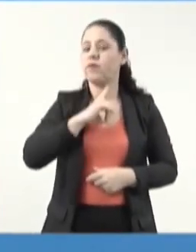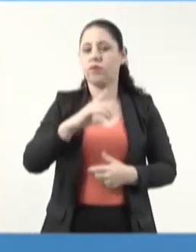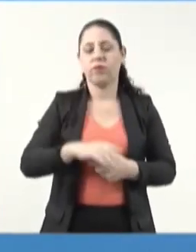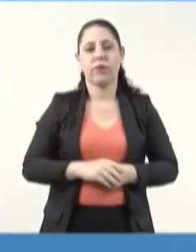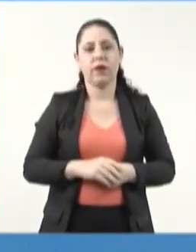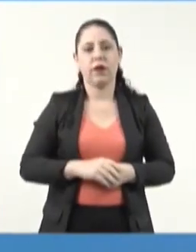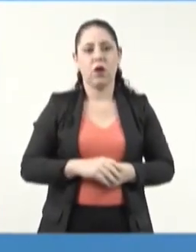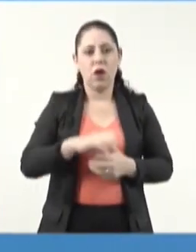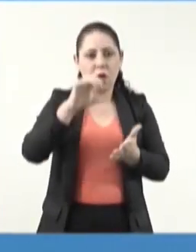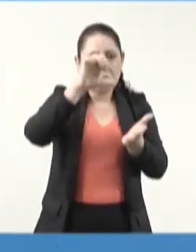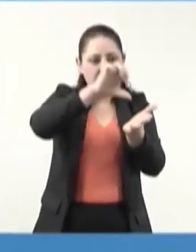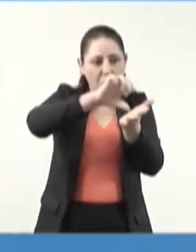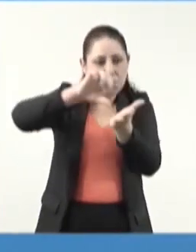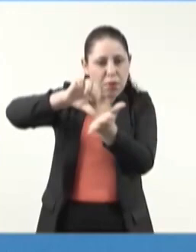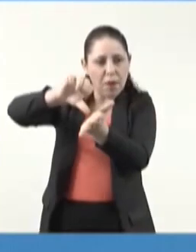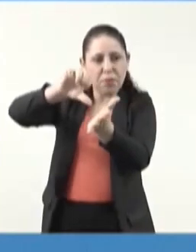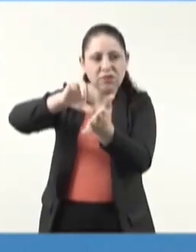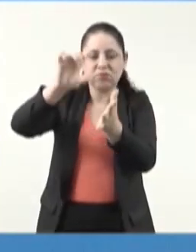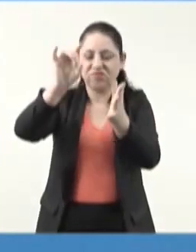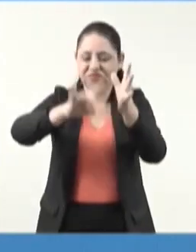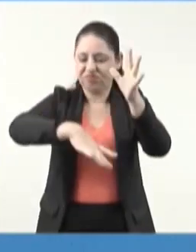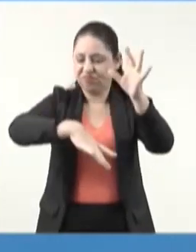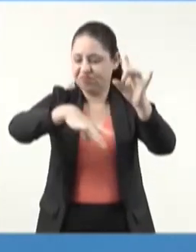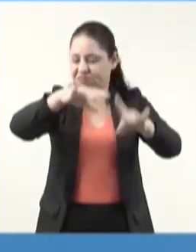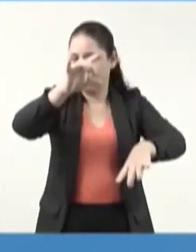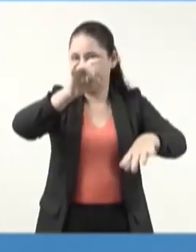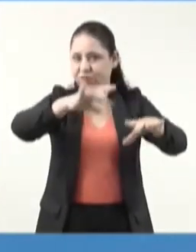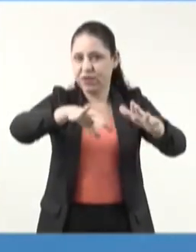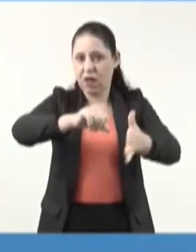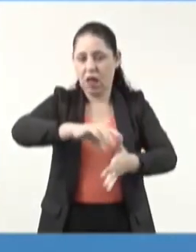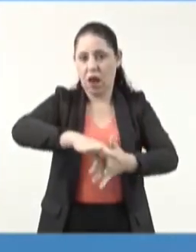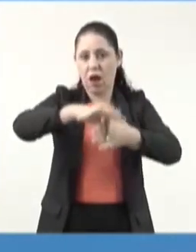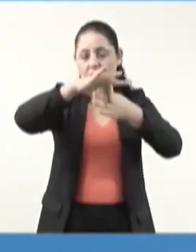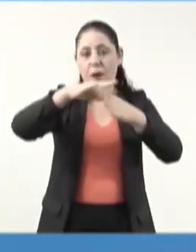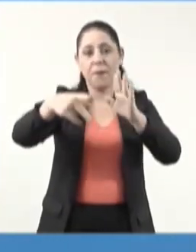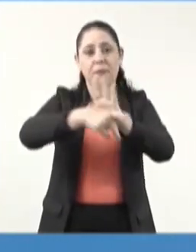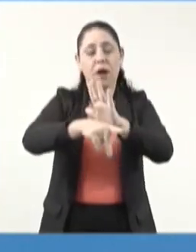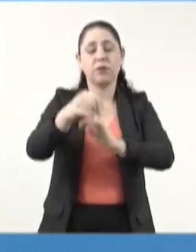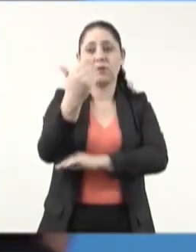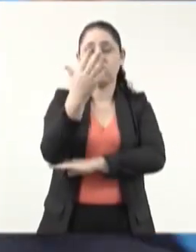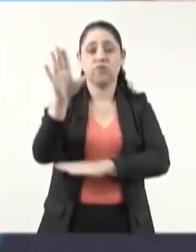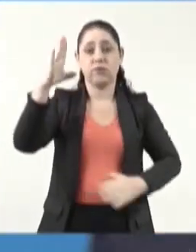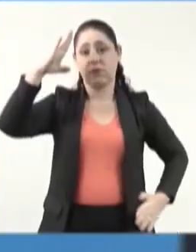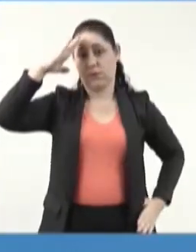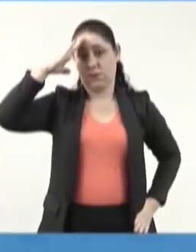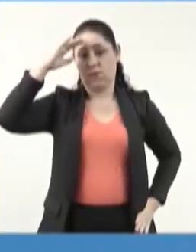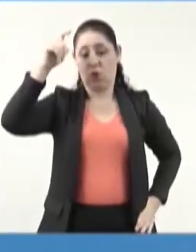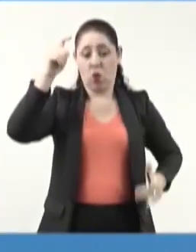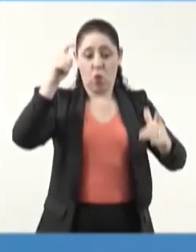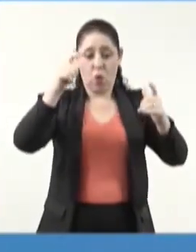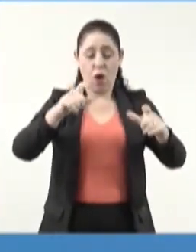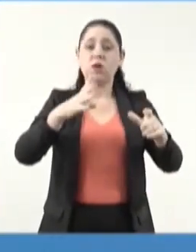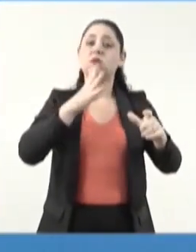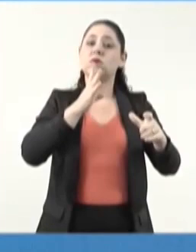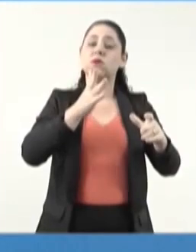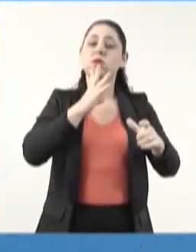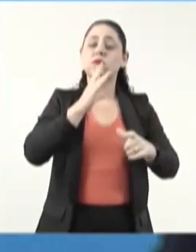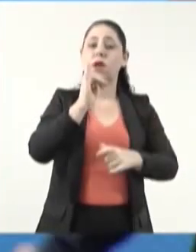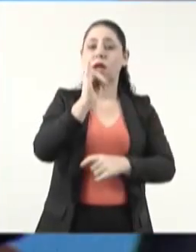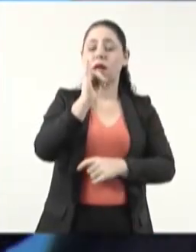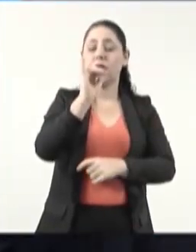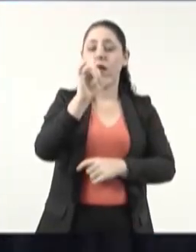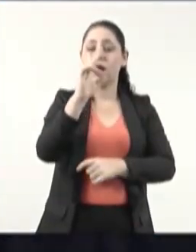existem instalações abandonadas de um destacamento do Exército Brasileiro, local conhecido como Ilha